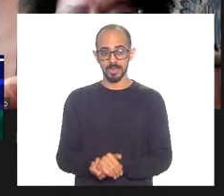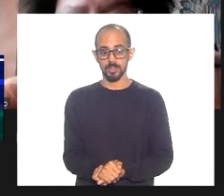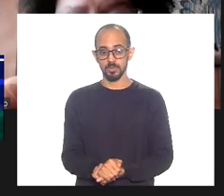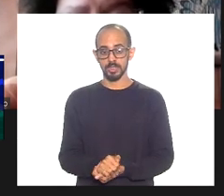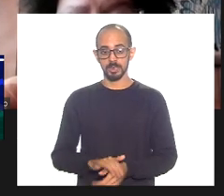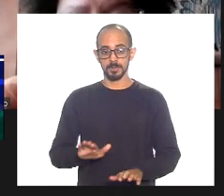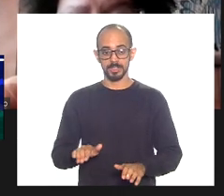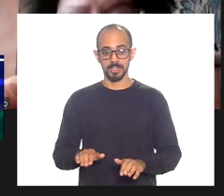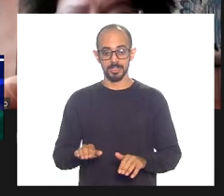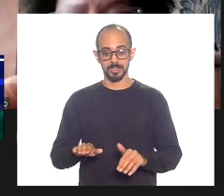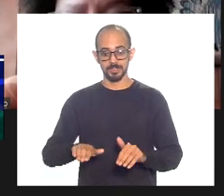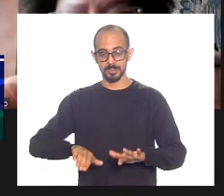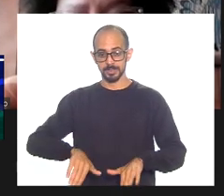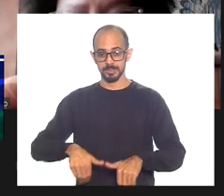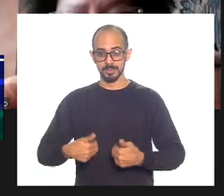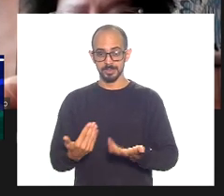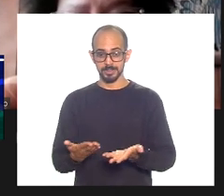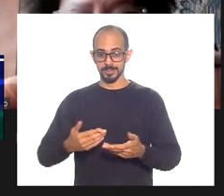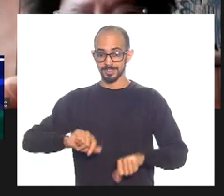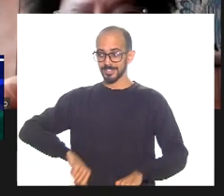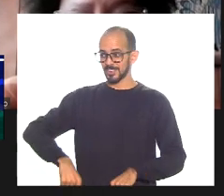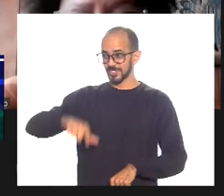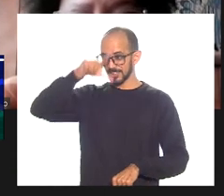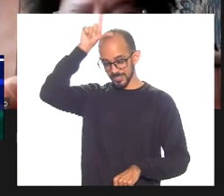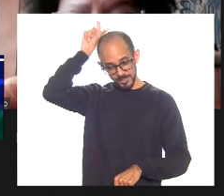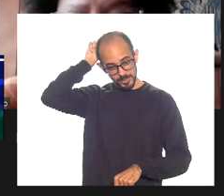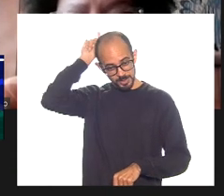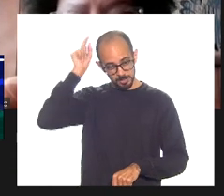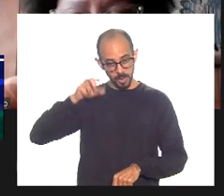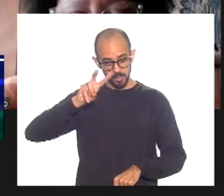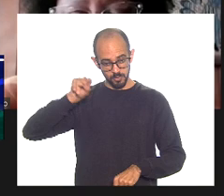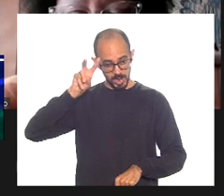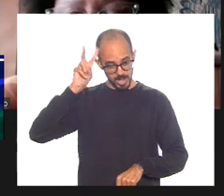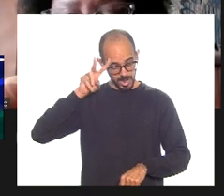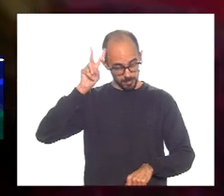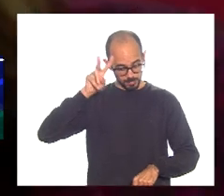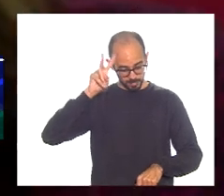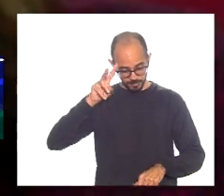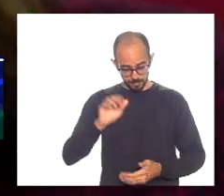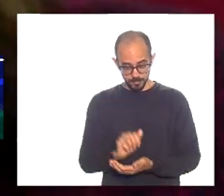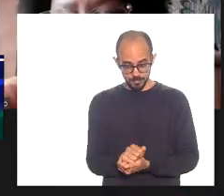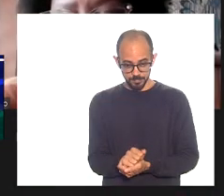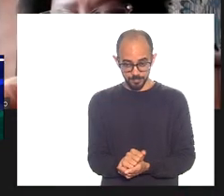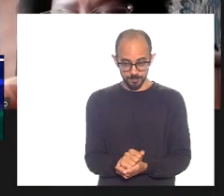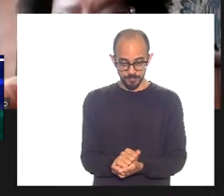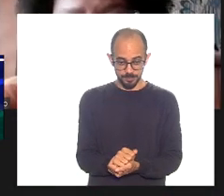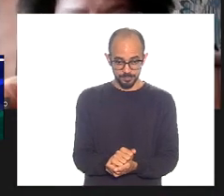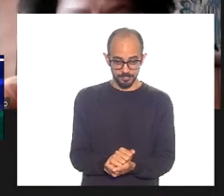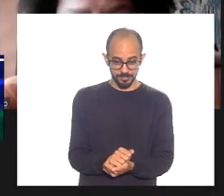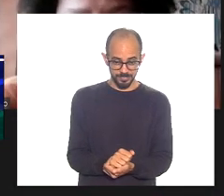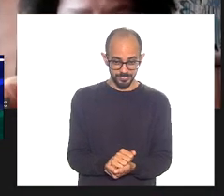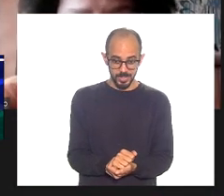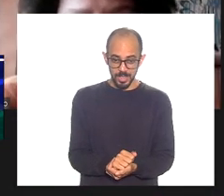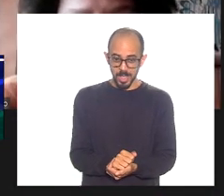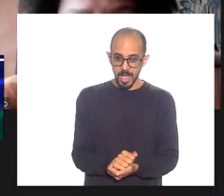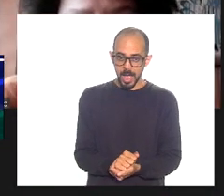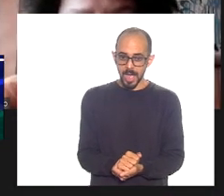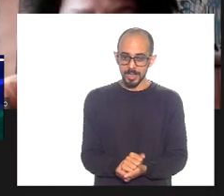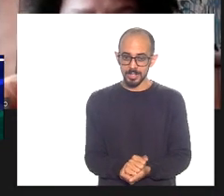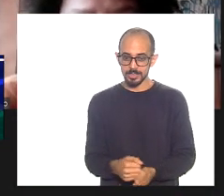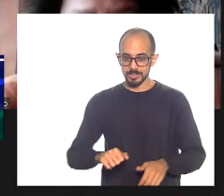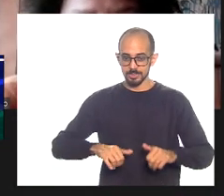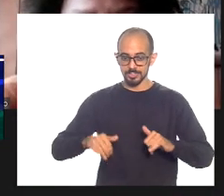uma passagem que o deputado Luiz Paulo vai se recordar, quando houve deputada, uma iniciativa... Deputada, quem está escrito sou eu, é Leomar